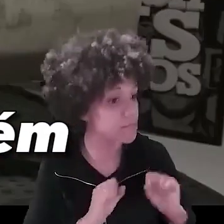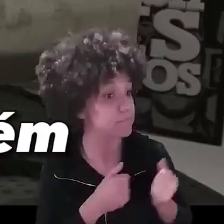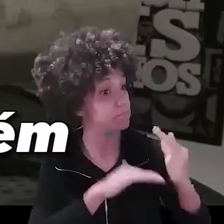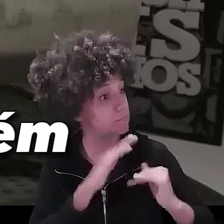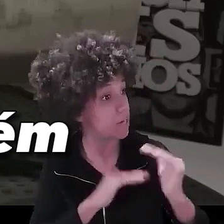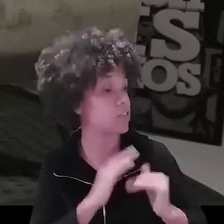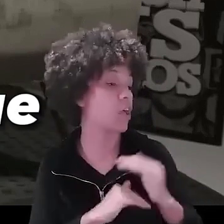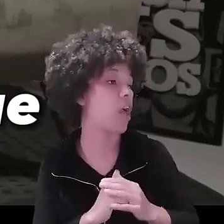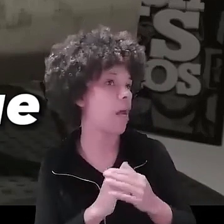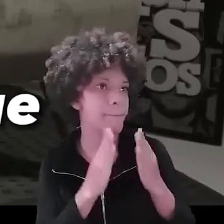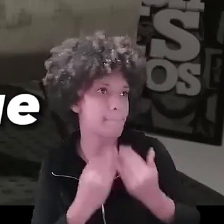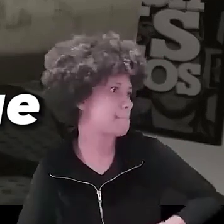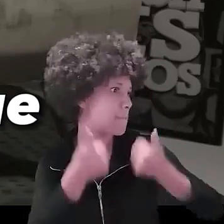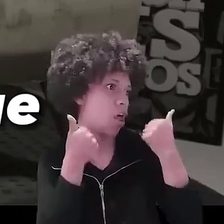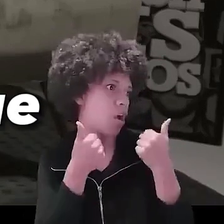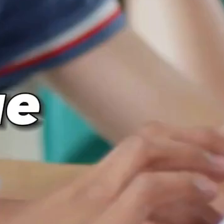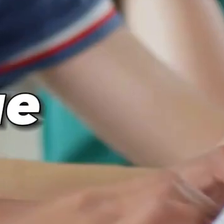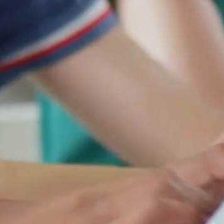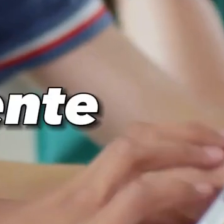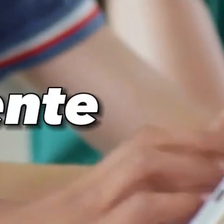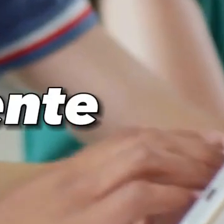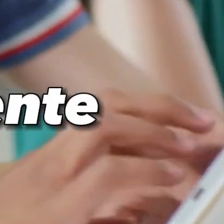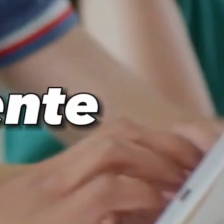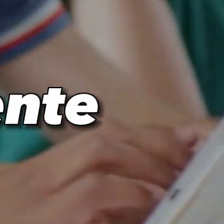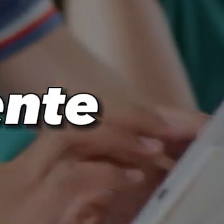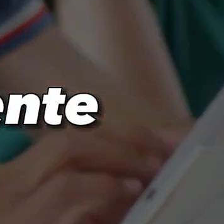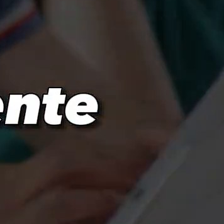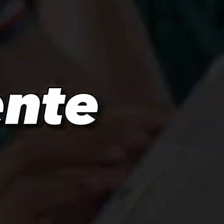vai pisar com tudo também. O que determina para que lado vai? O ambiente que esse adolescente cresceu.